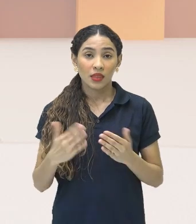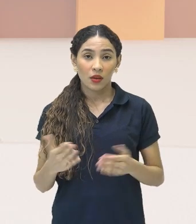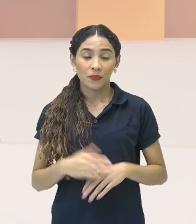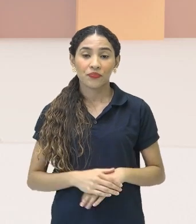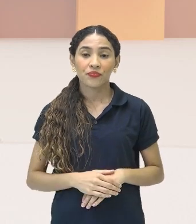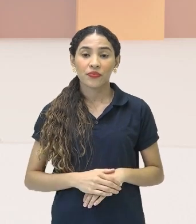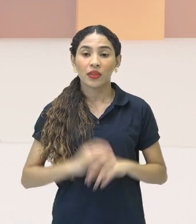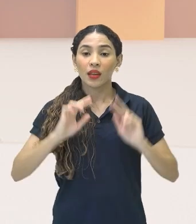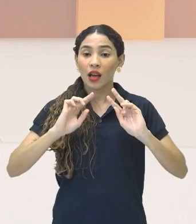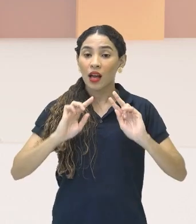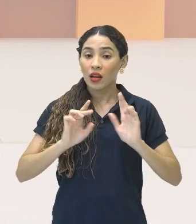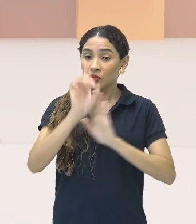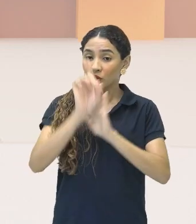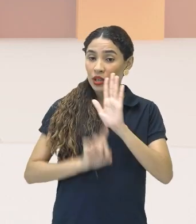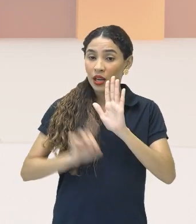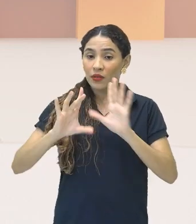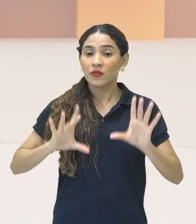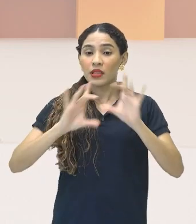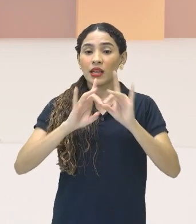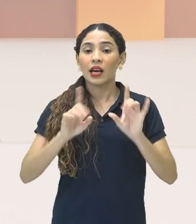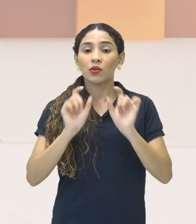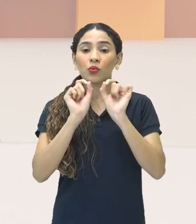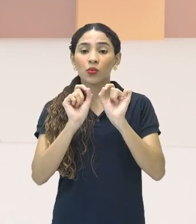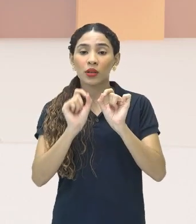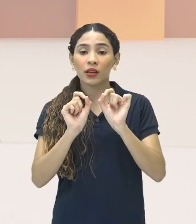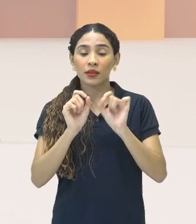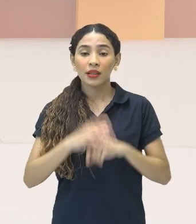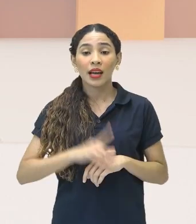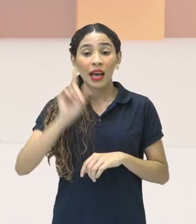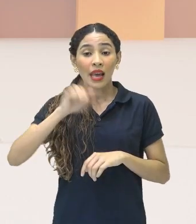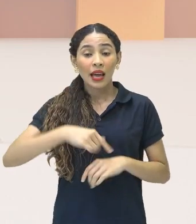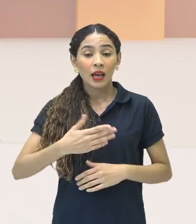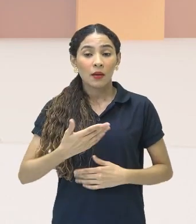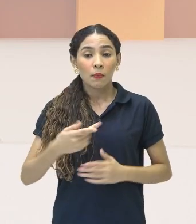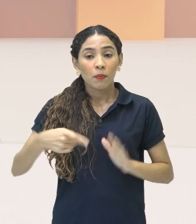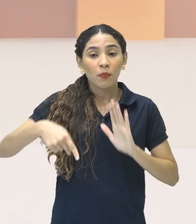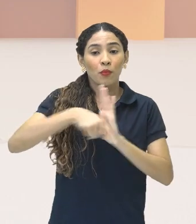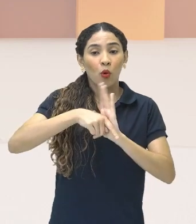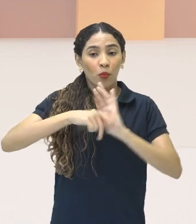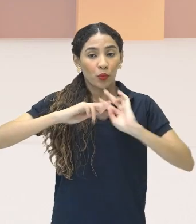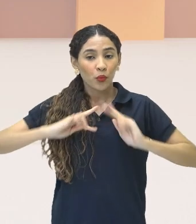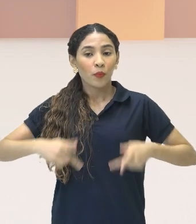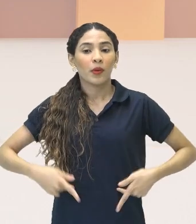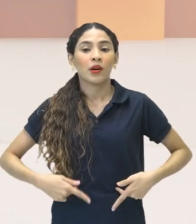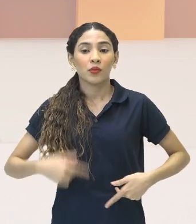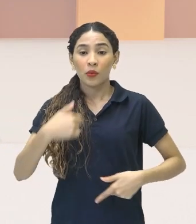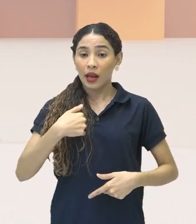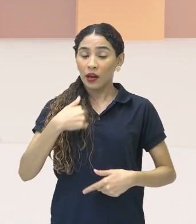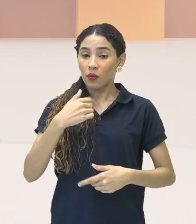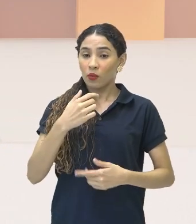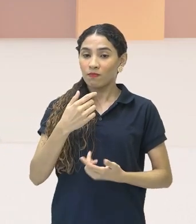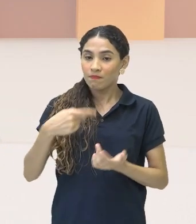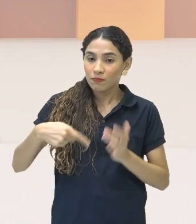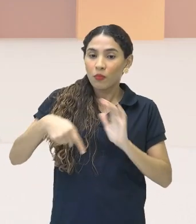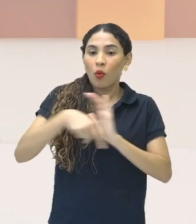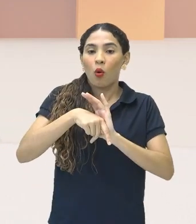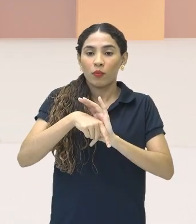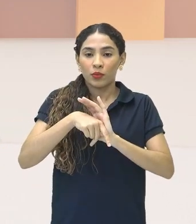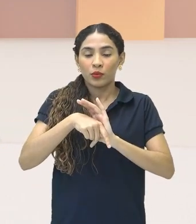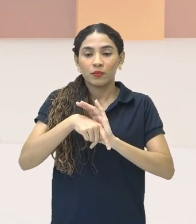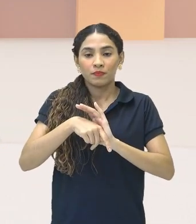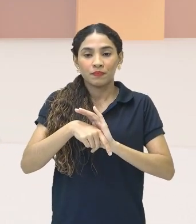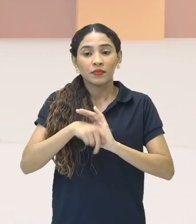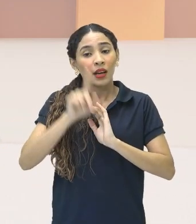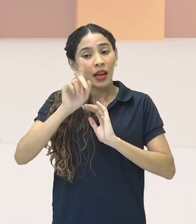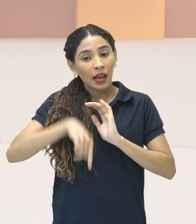a dignidade ela está ligada com aquilo que é o meu ser humano, o meu ser enquanto pessoa.